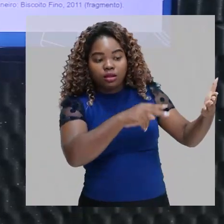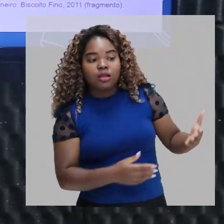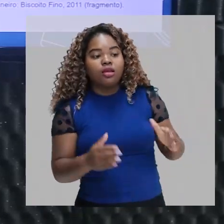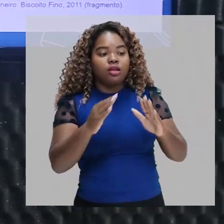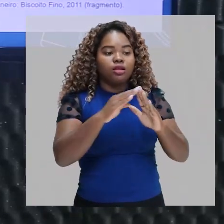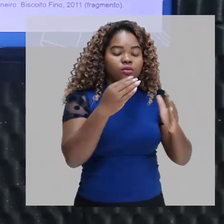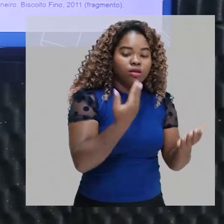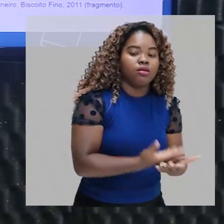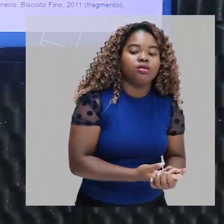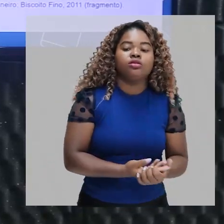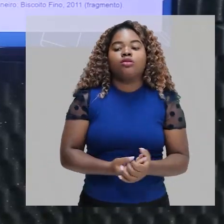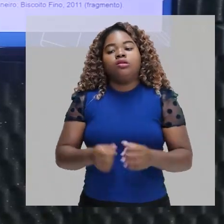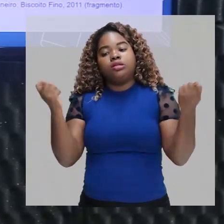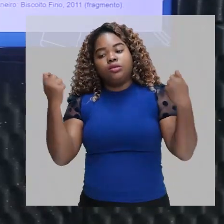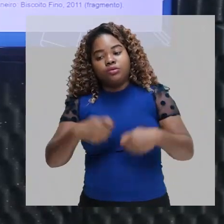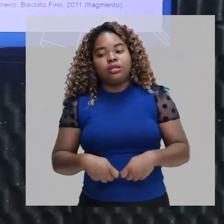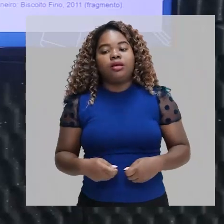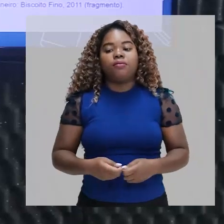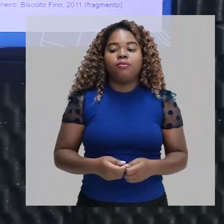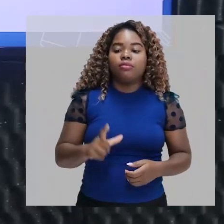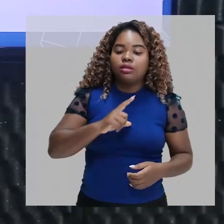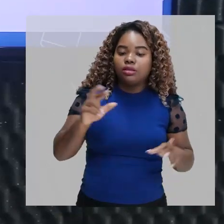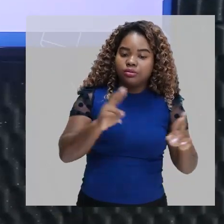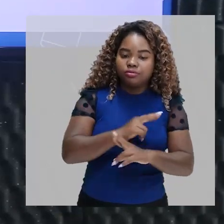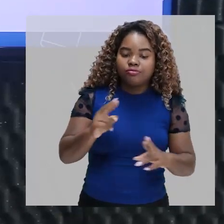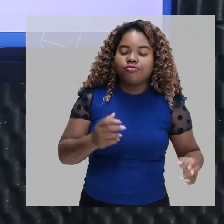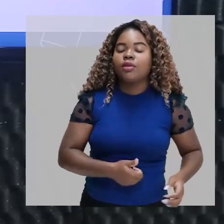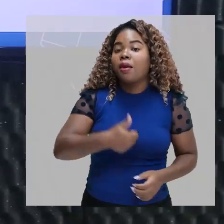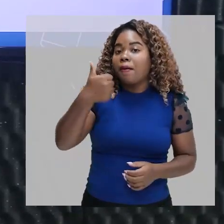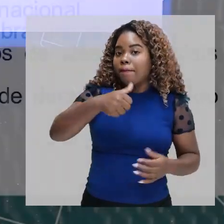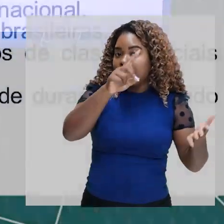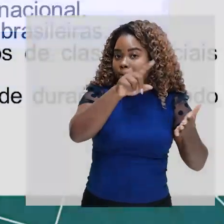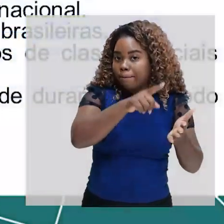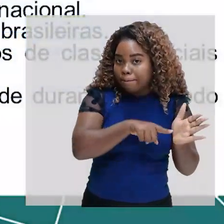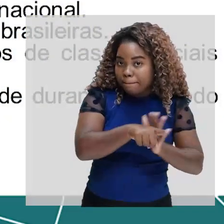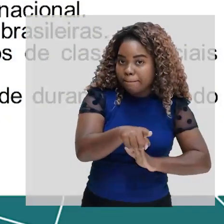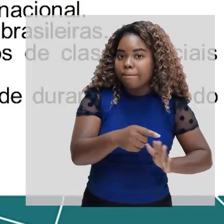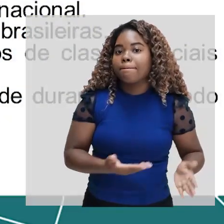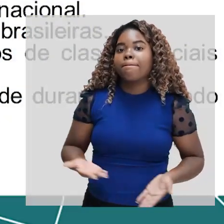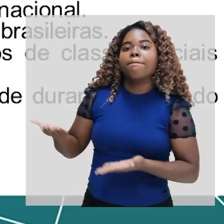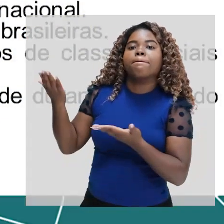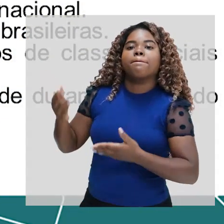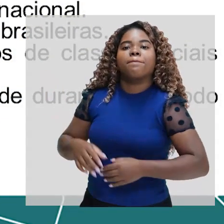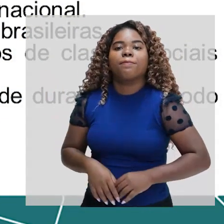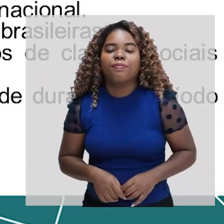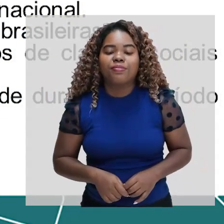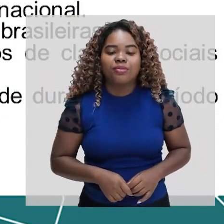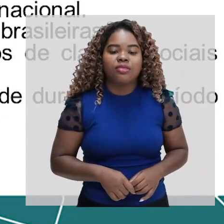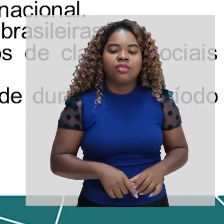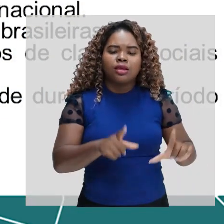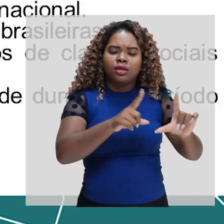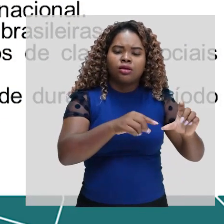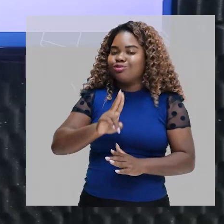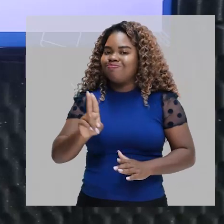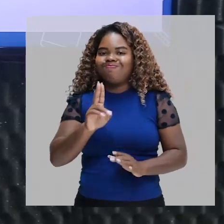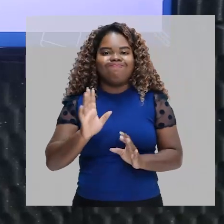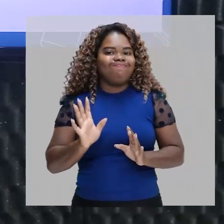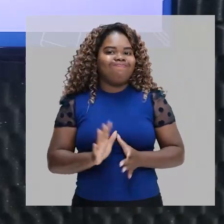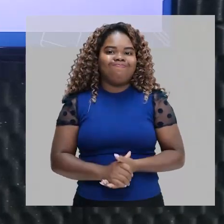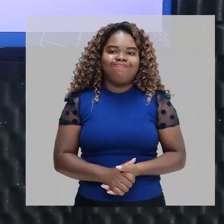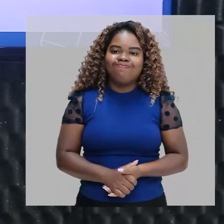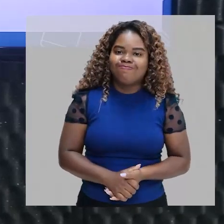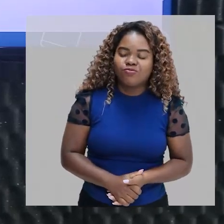narrativa. Um poema é a expressão de ideias ou de sentimentos, em linguagem que ninguém emprega, pois que